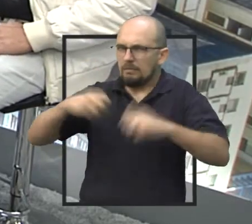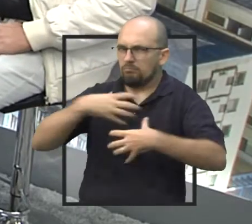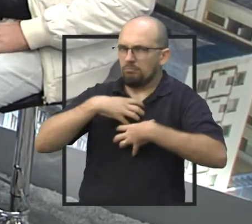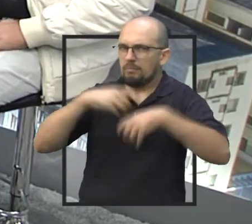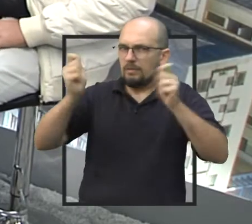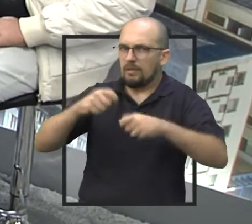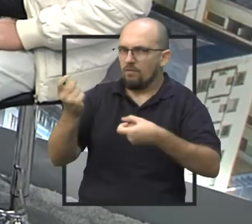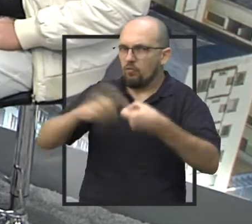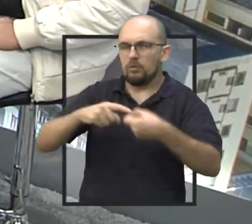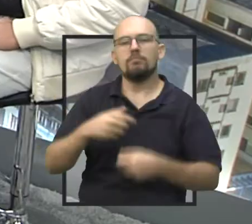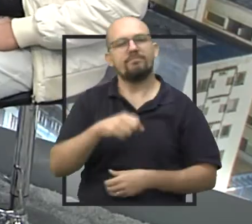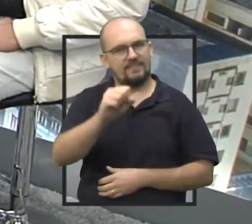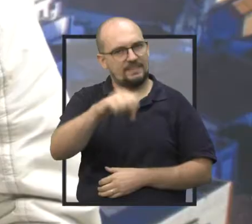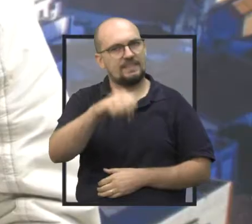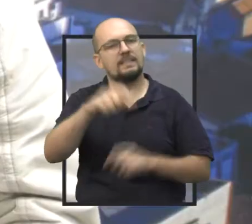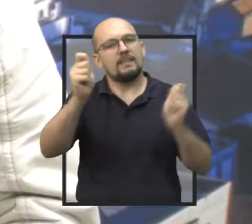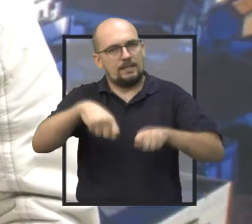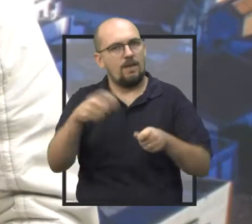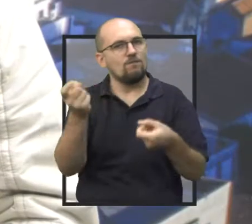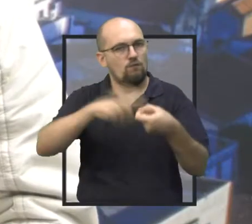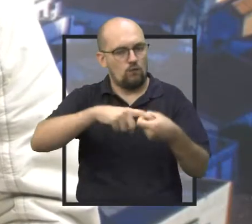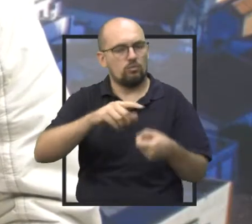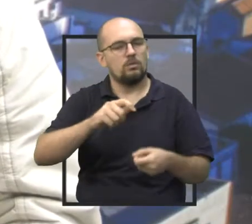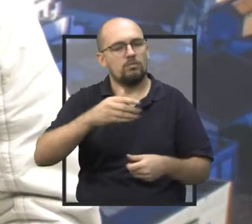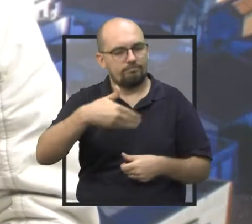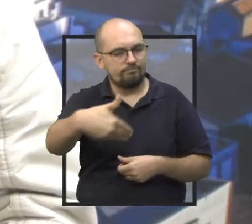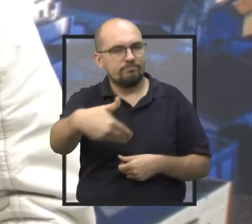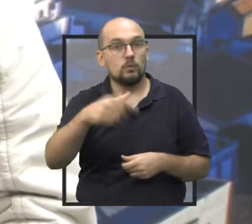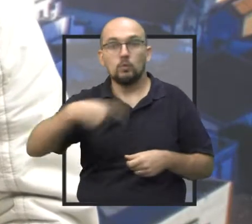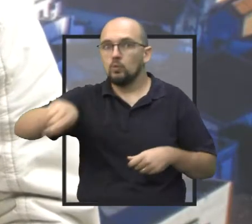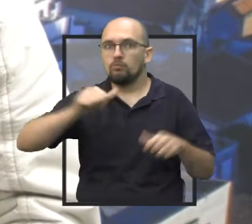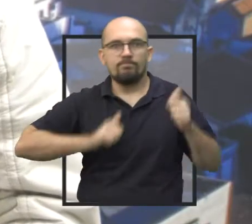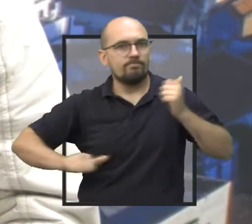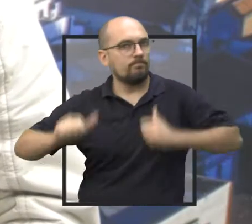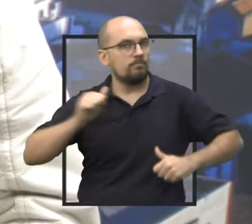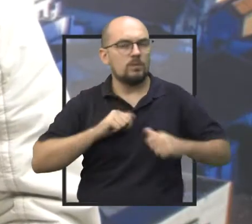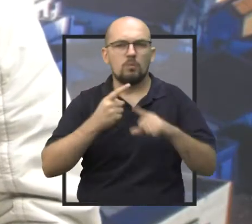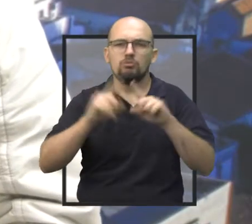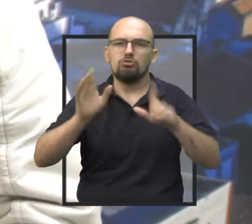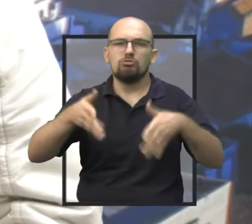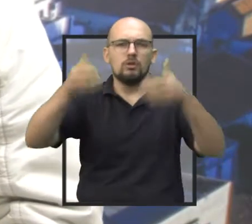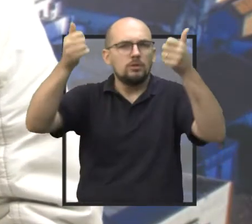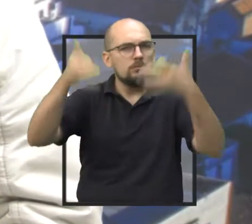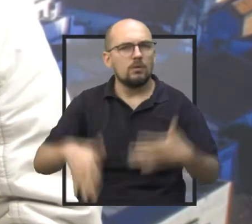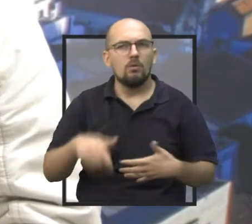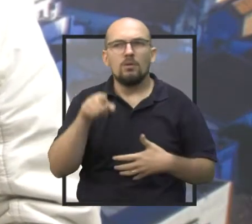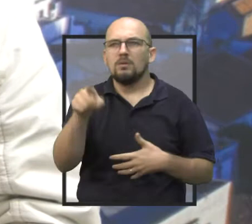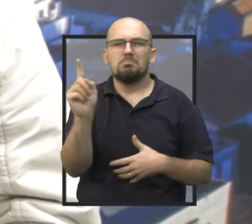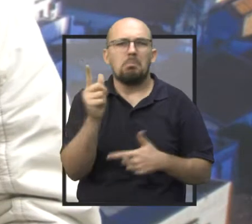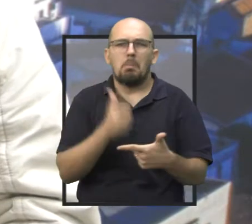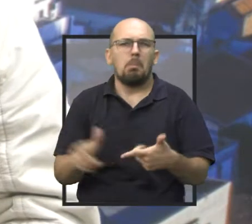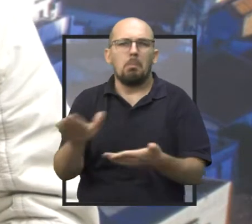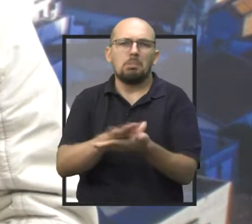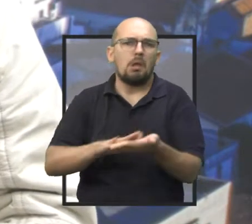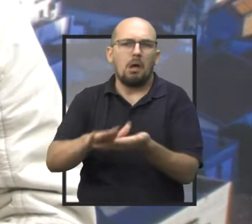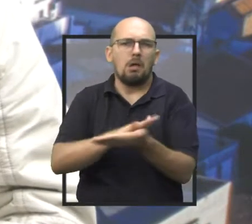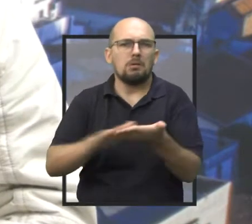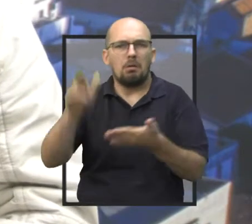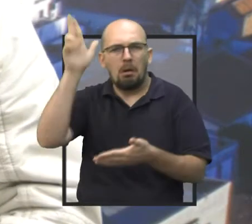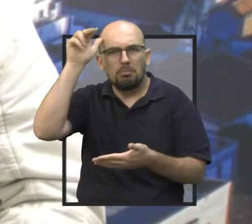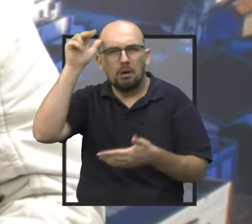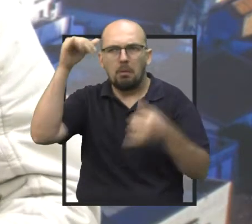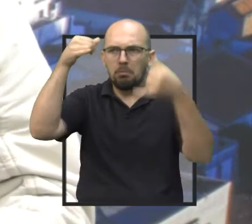senhor percebeu? Tem. E o pessoal está bem animado, e mesmo porque a gente já explicou que isso não gera problema nenhum para os